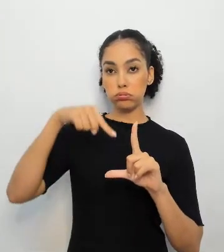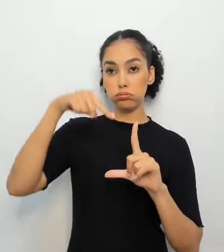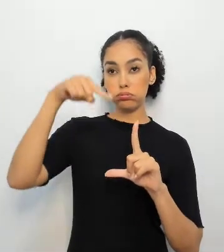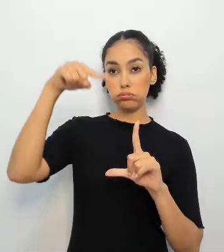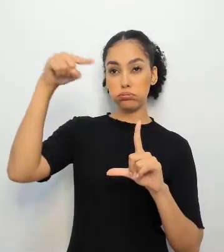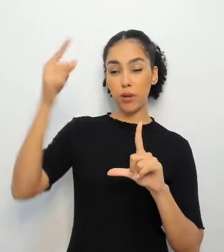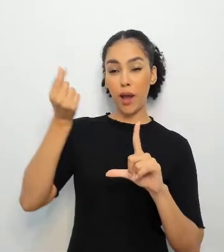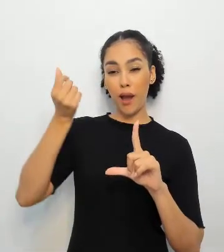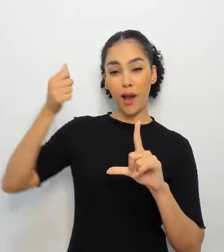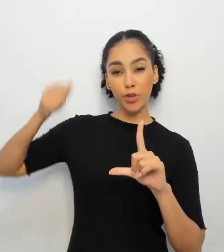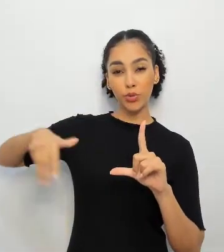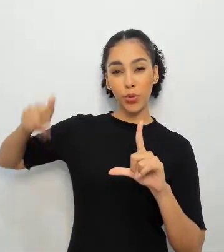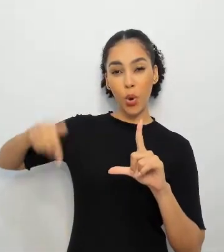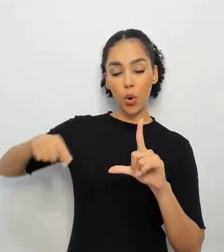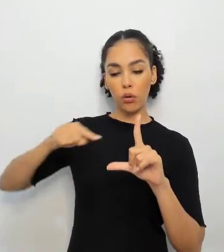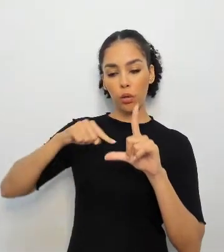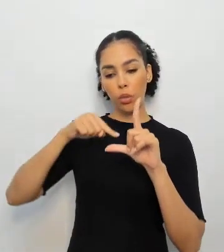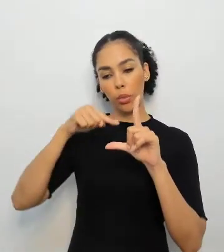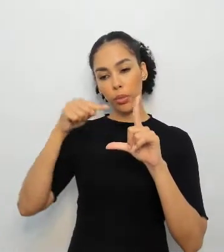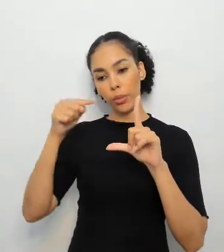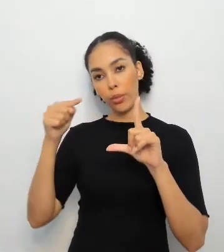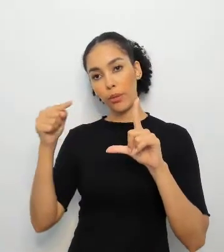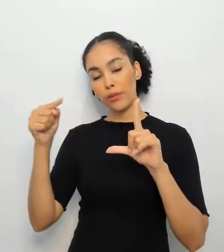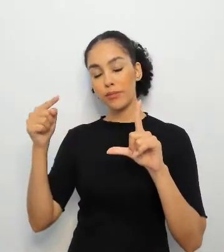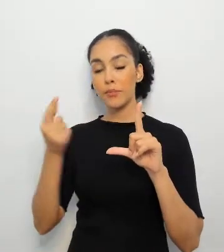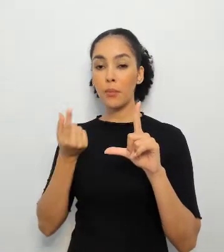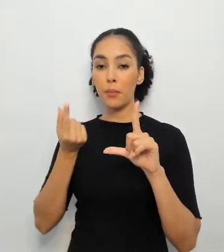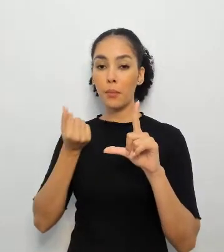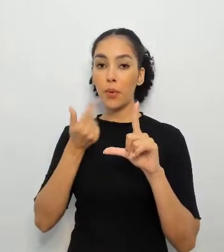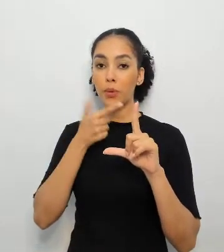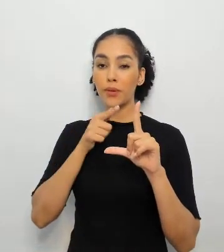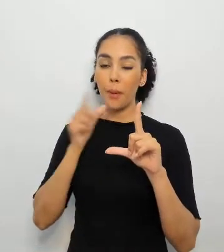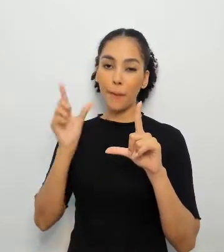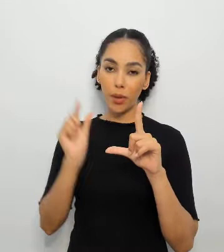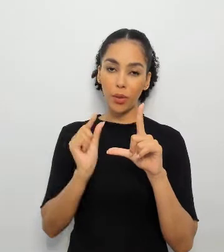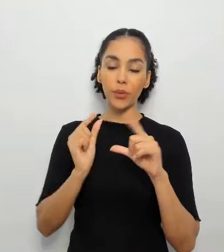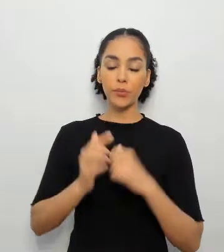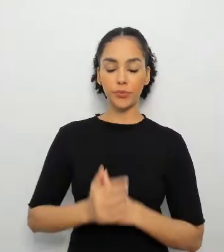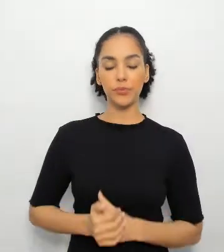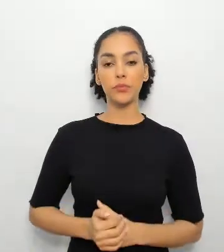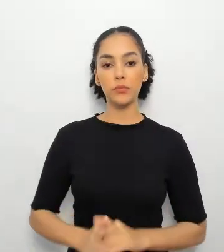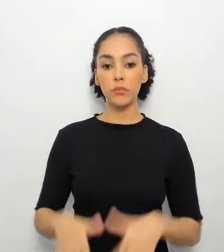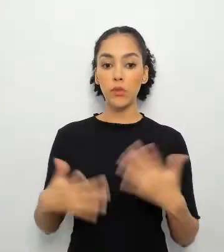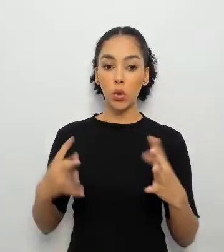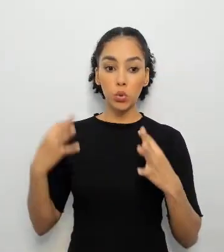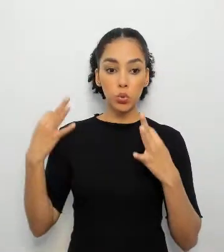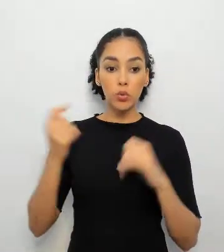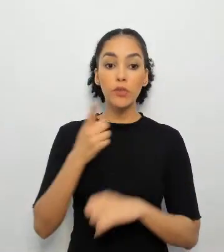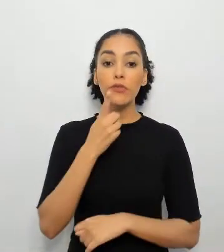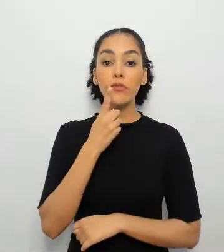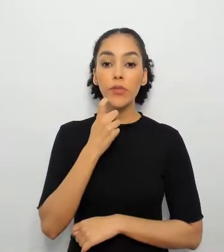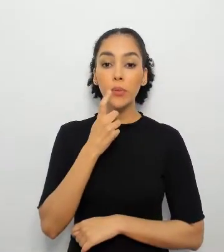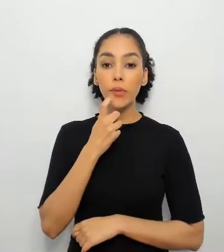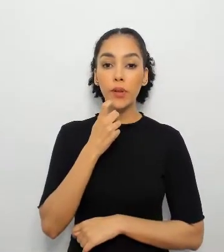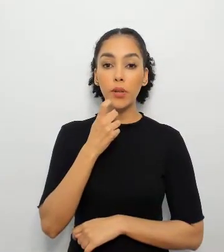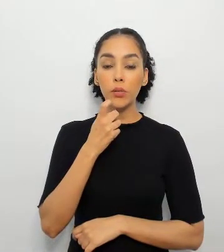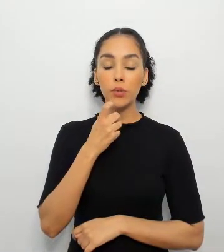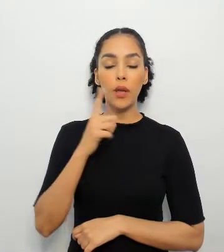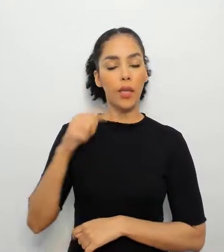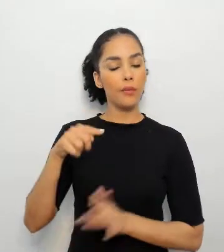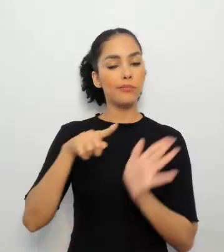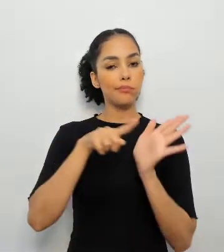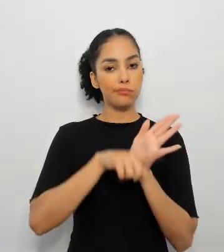teve um custo maior do que a receita. Então, o lucro aqui vai ser negativo. Toda essa parte que eu estou destacando de vermelho,